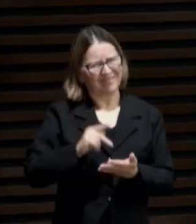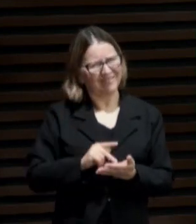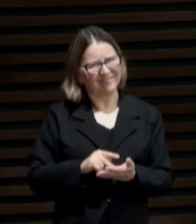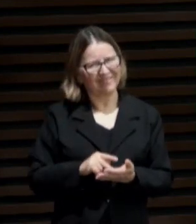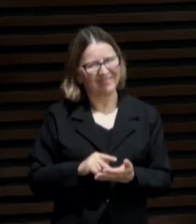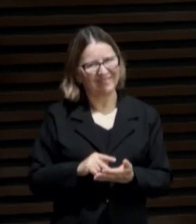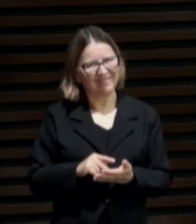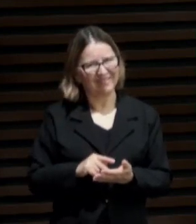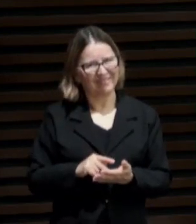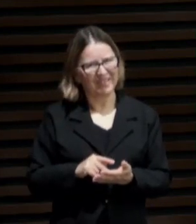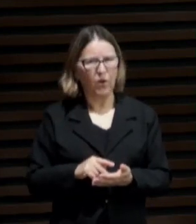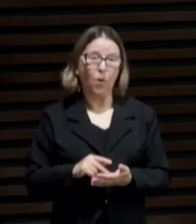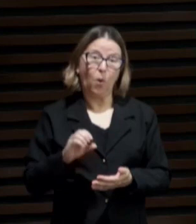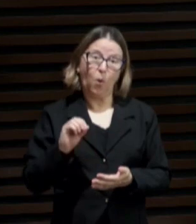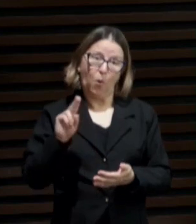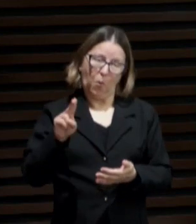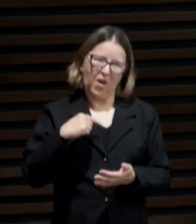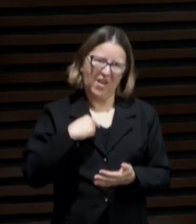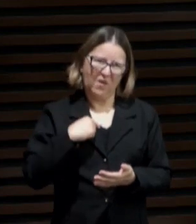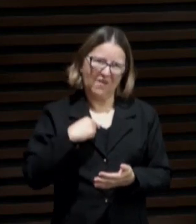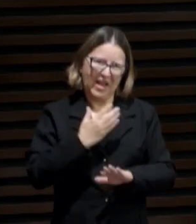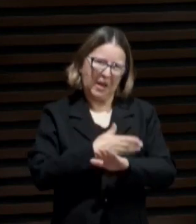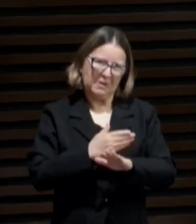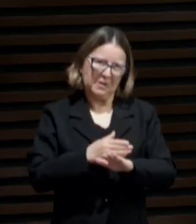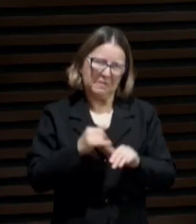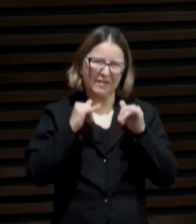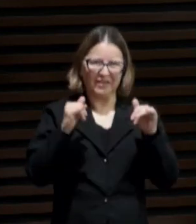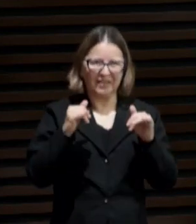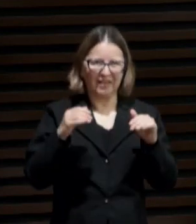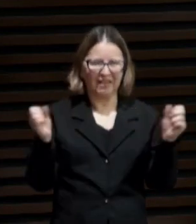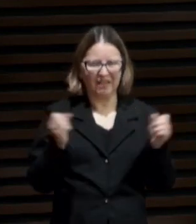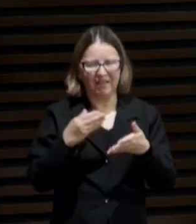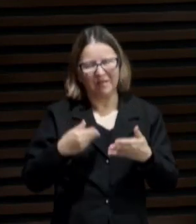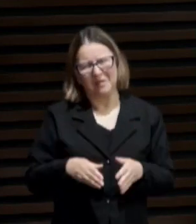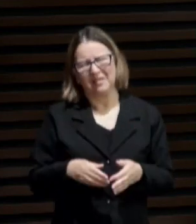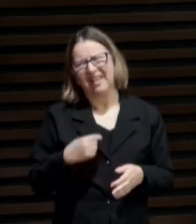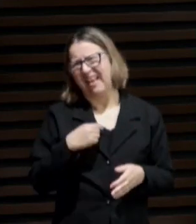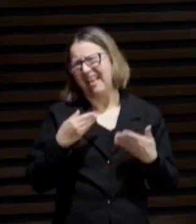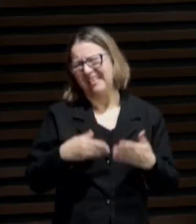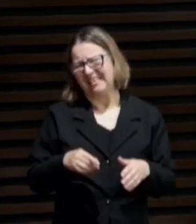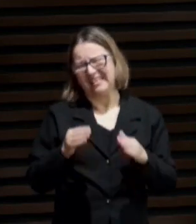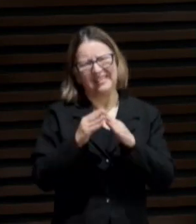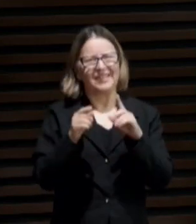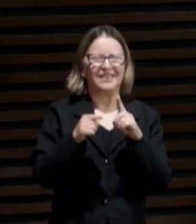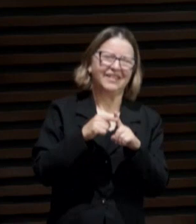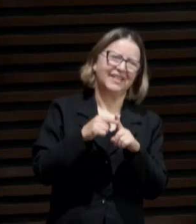Será que eu não estou acostumado com essa mensagem do novo nascimento? Eu já nasci na igreja, irmão, desde pequenininho.